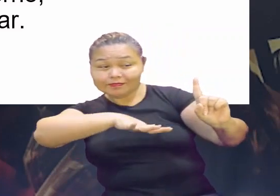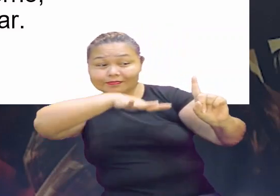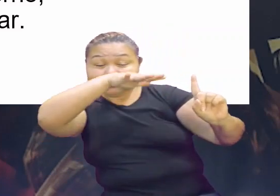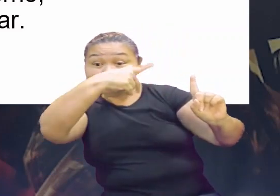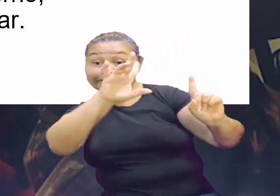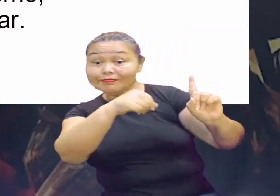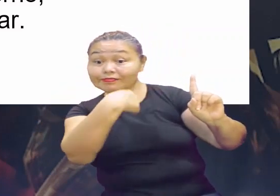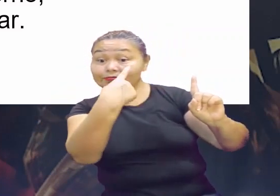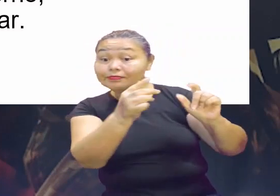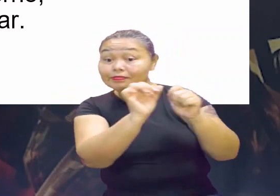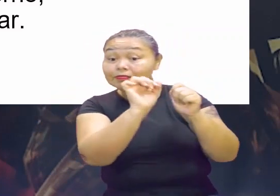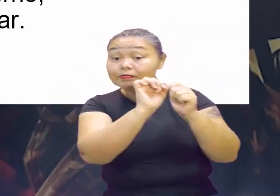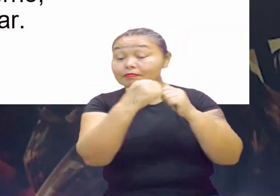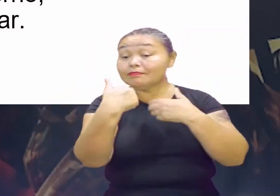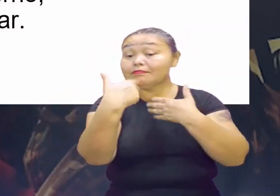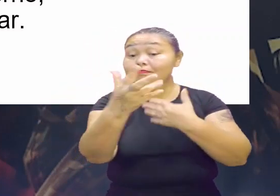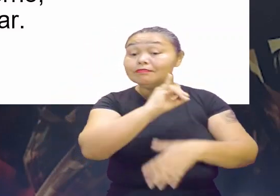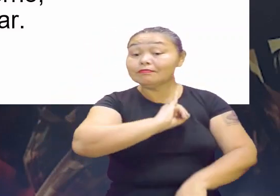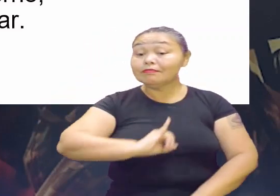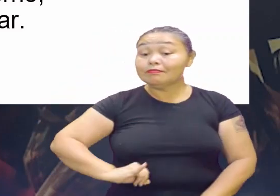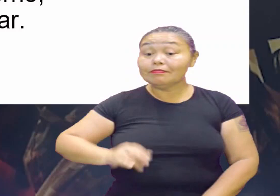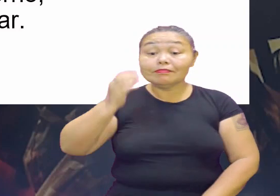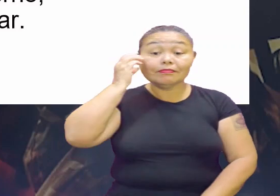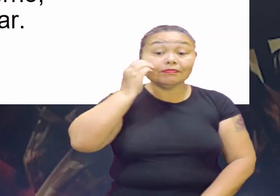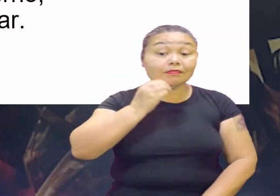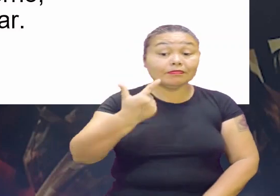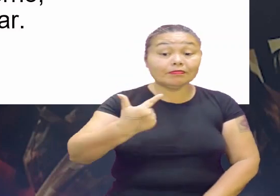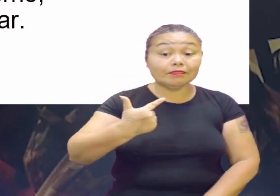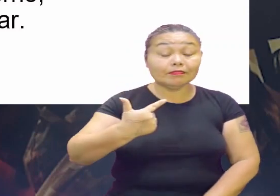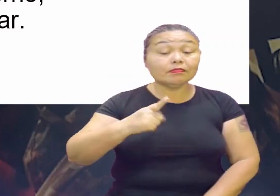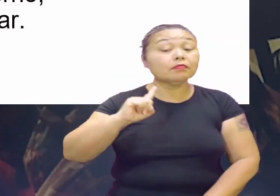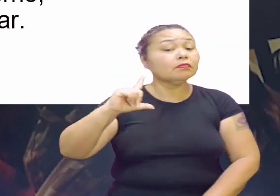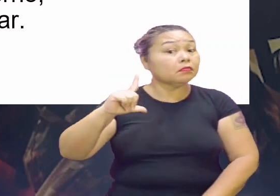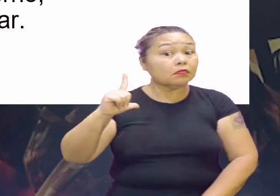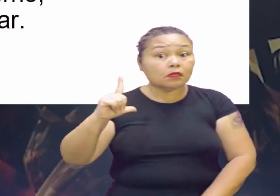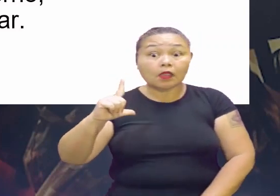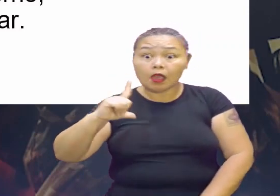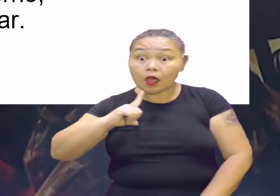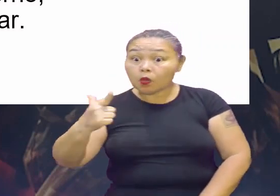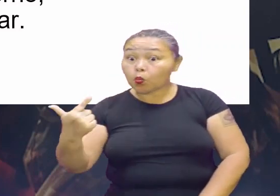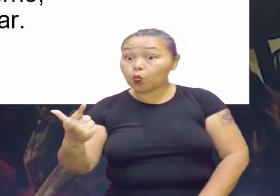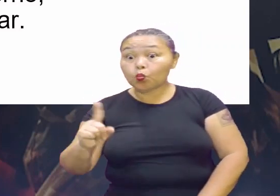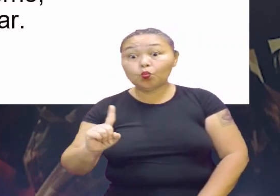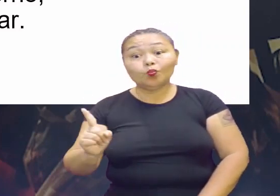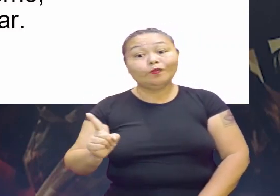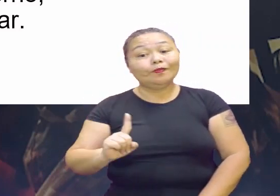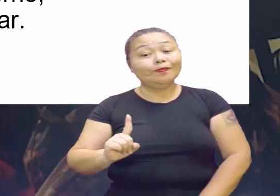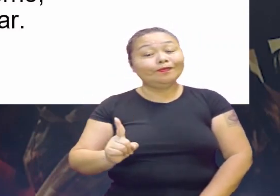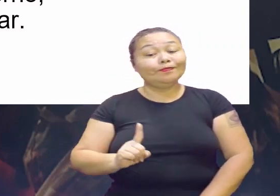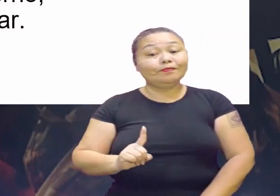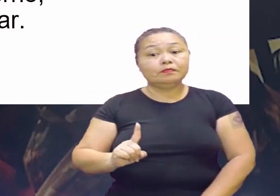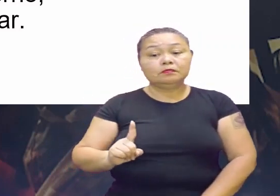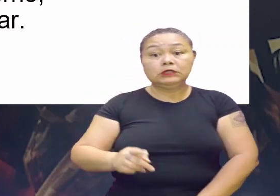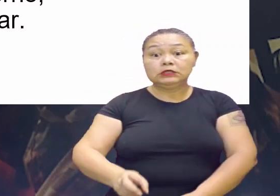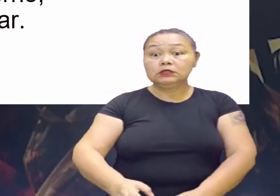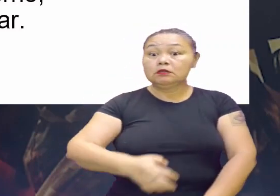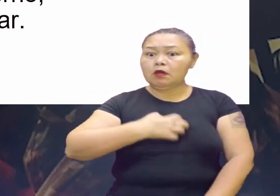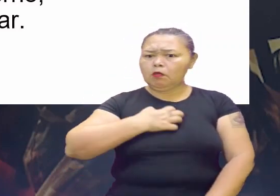prestígio diante do Império, de Dom Pedro II. Vão obter? Não. Ficaram